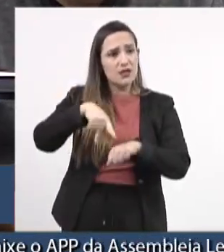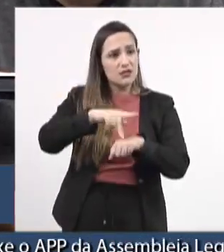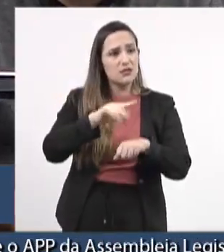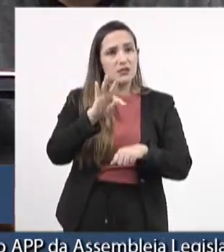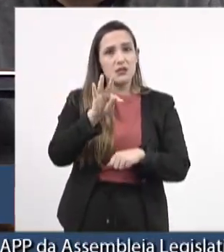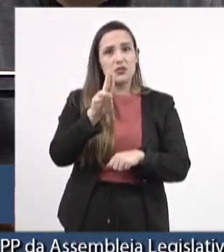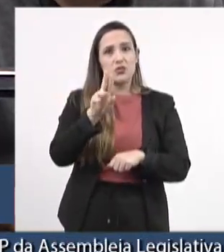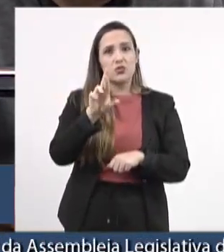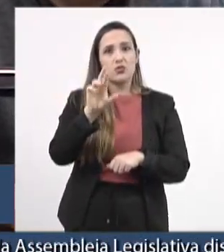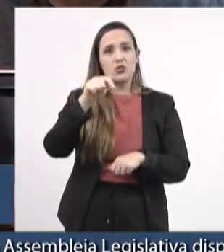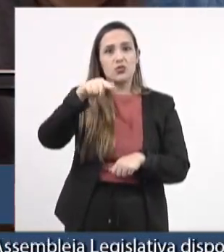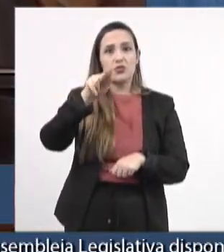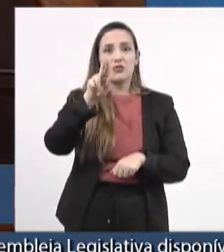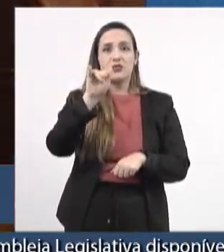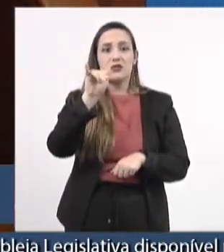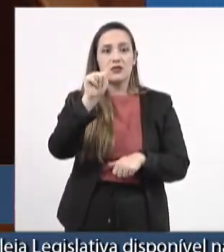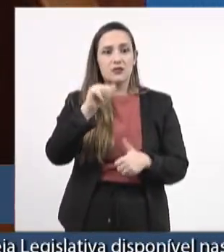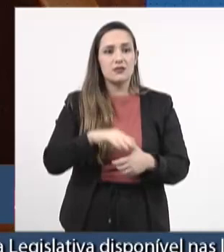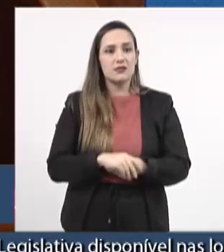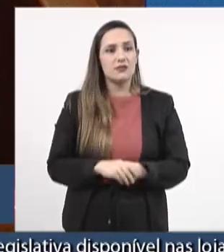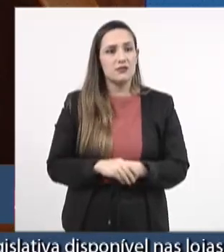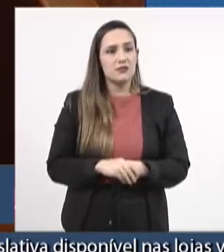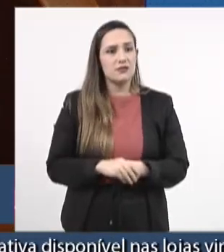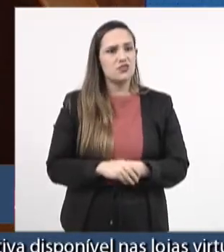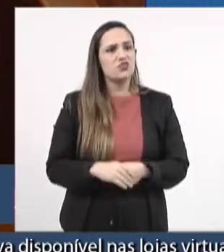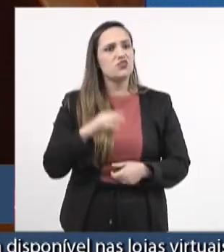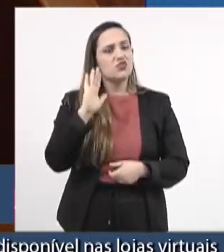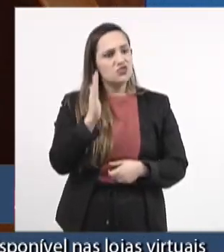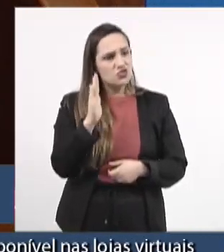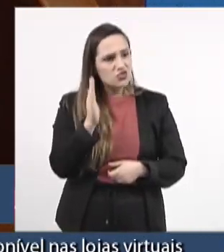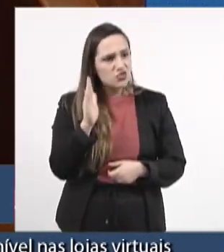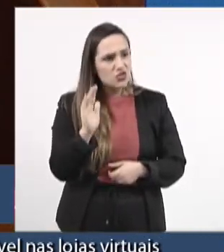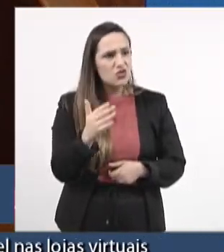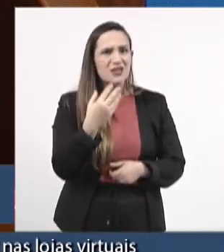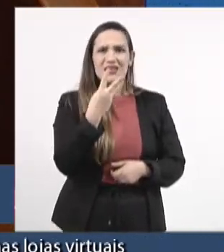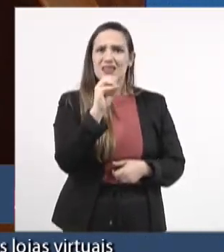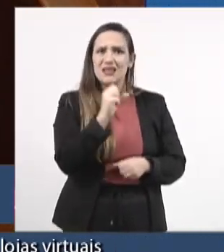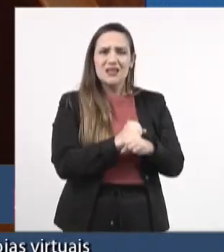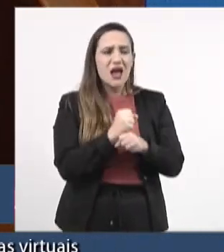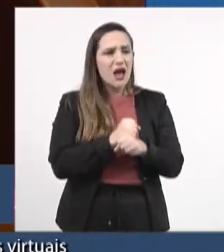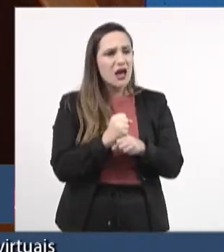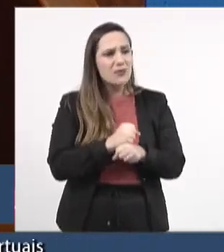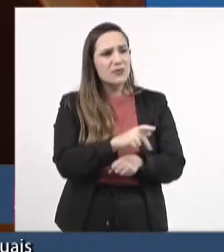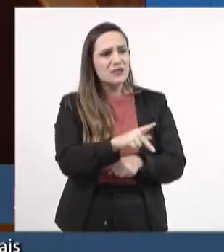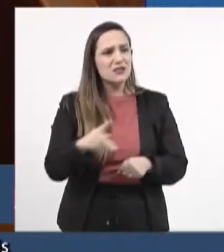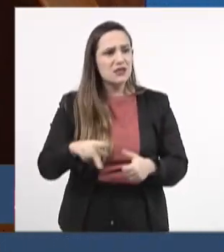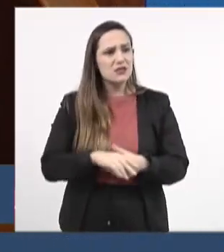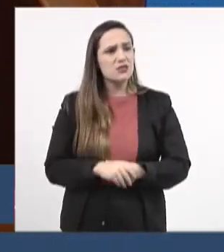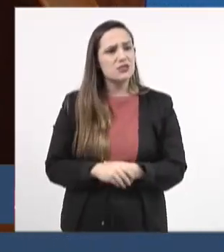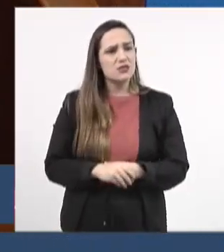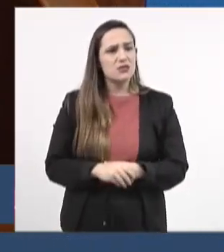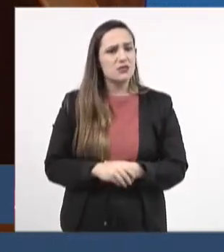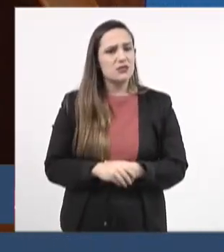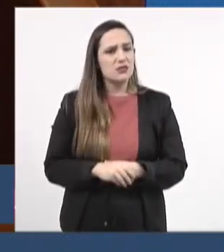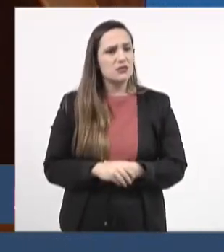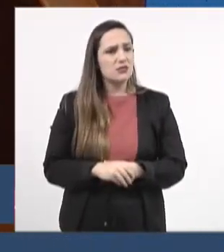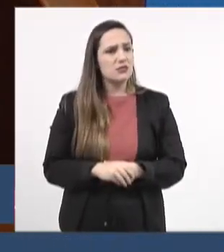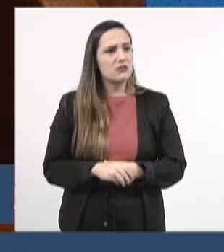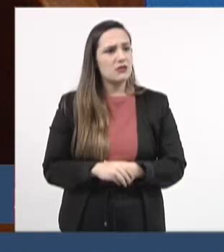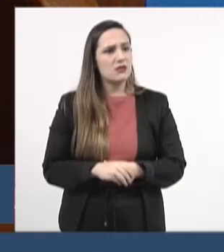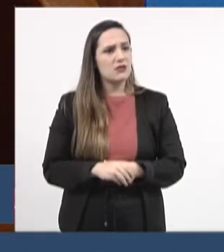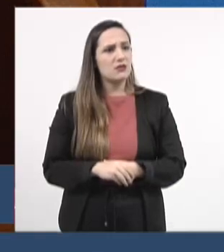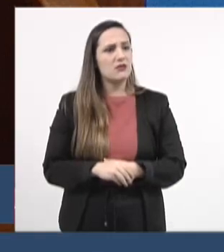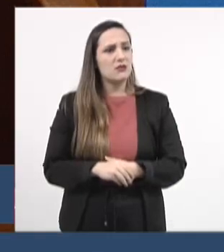para a terceira década de presidente da Turquia, foi eleito. Aí ele